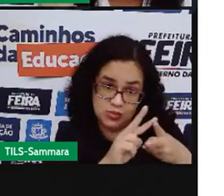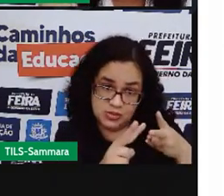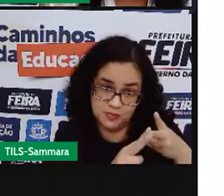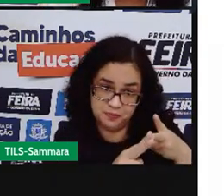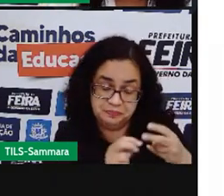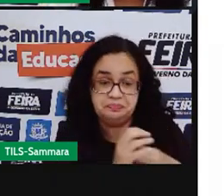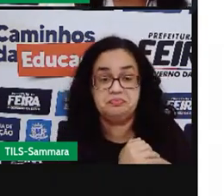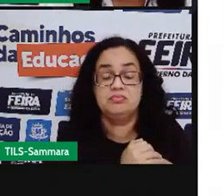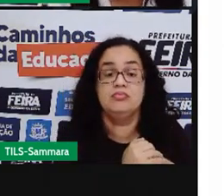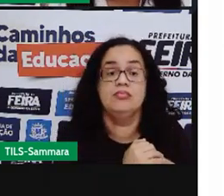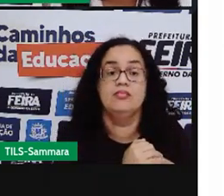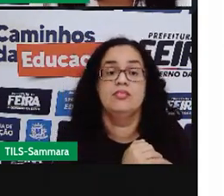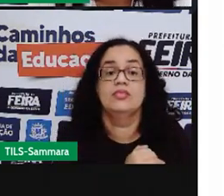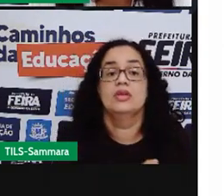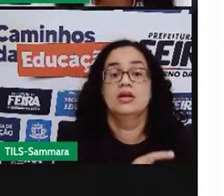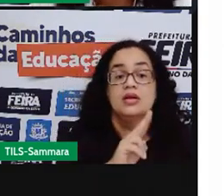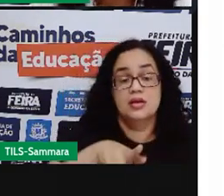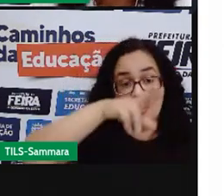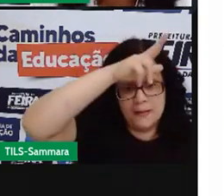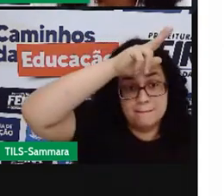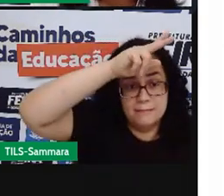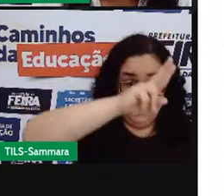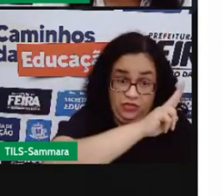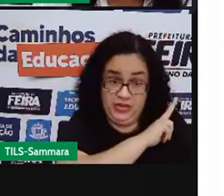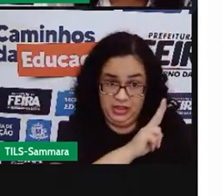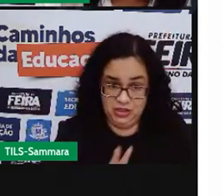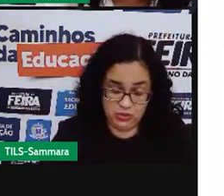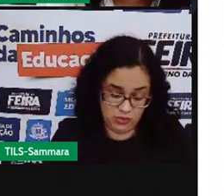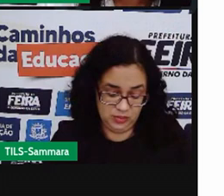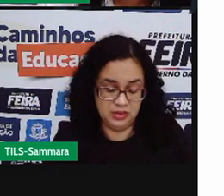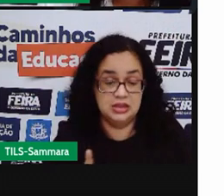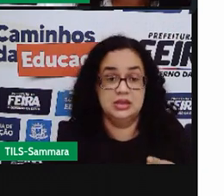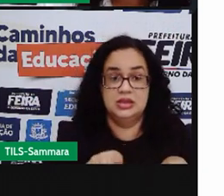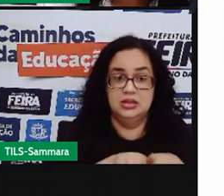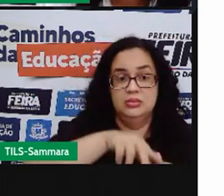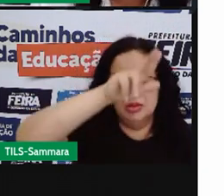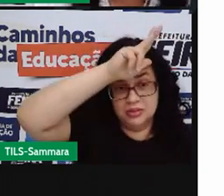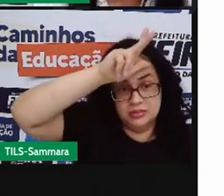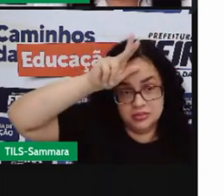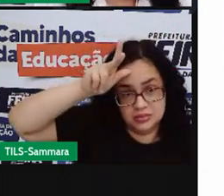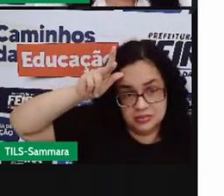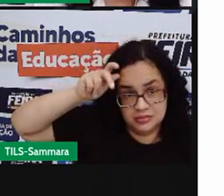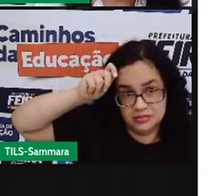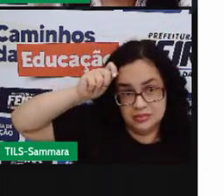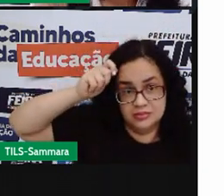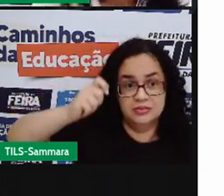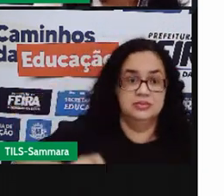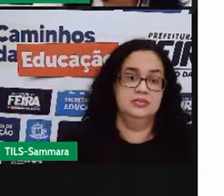representantes: o representante chamado vereador e o prefeito.